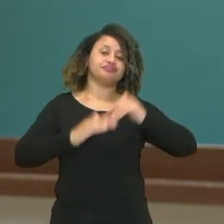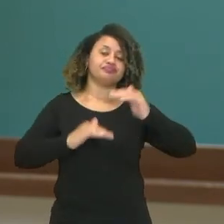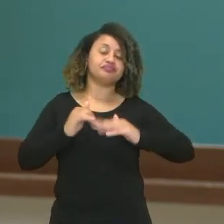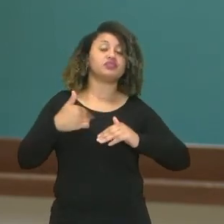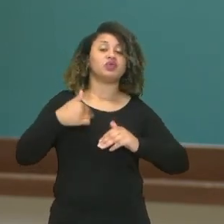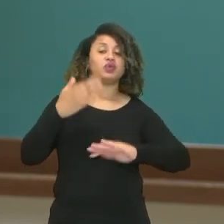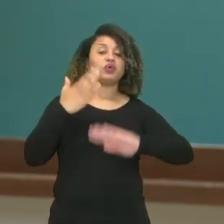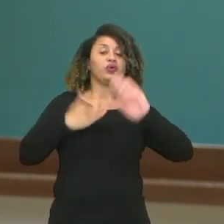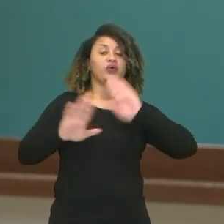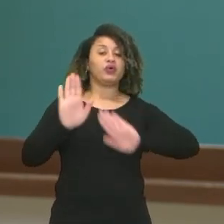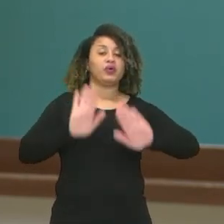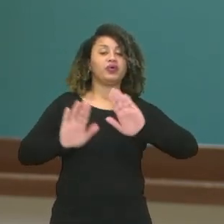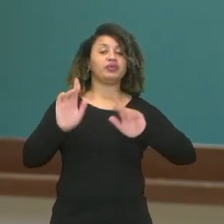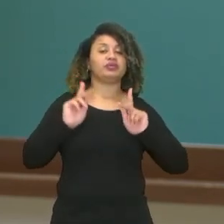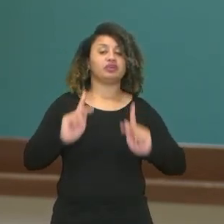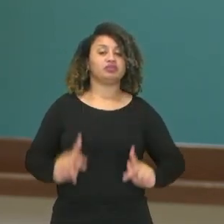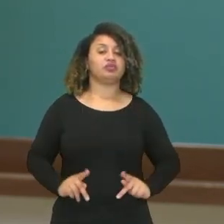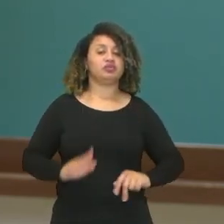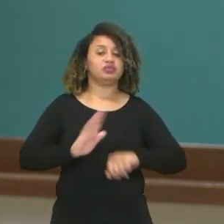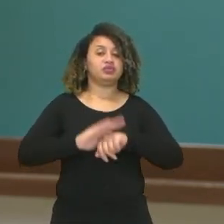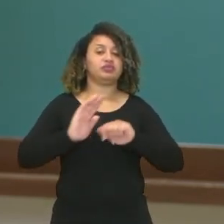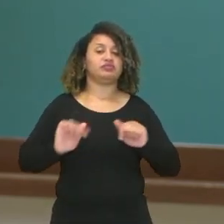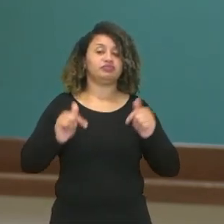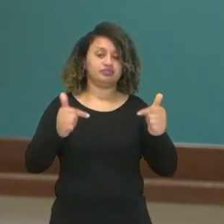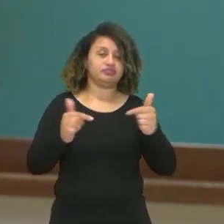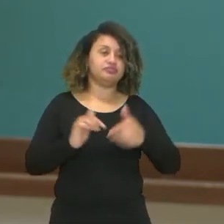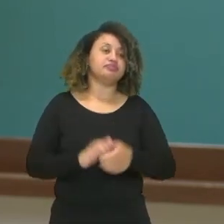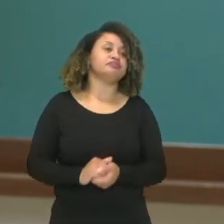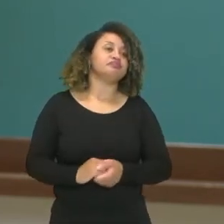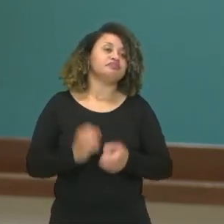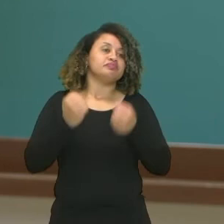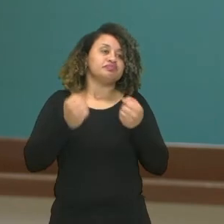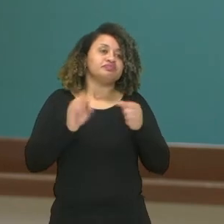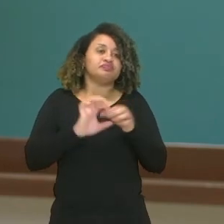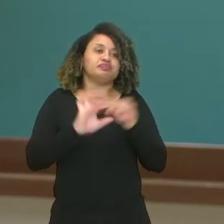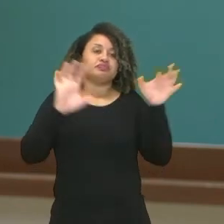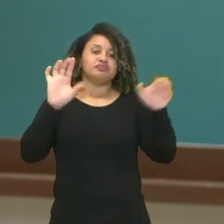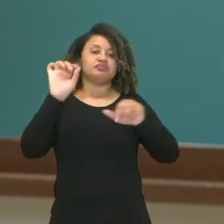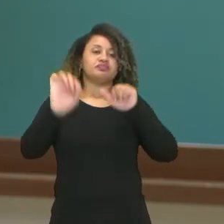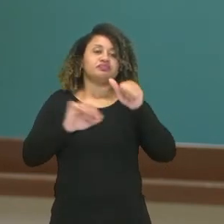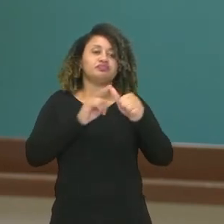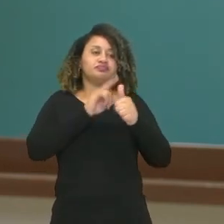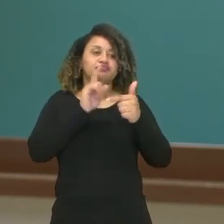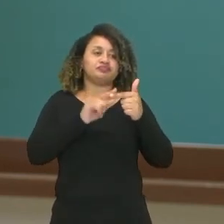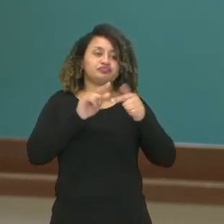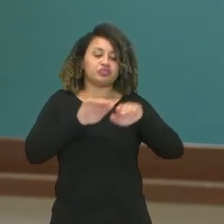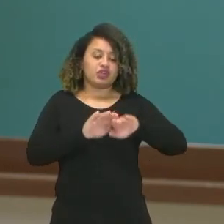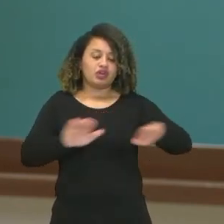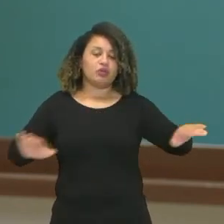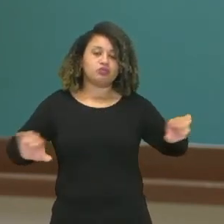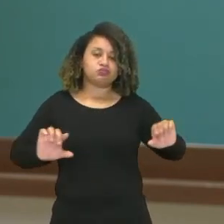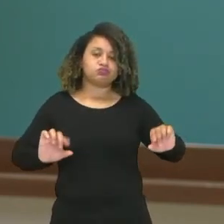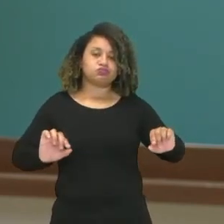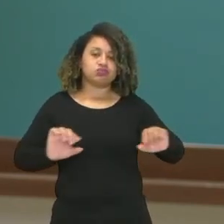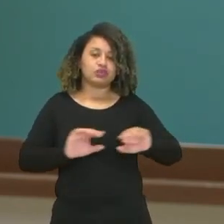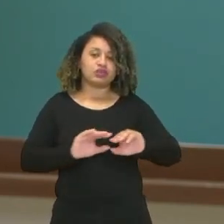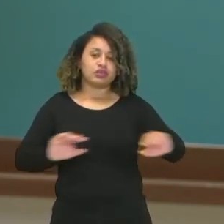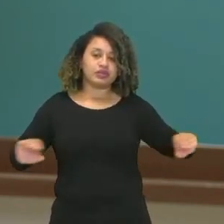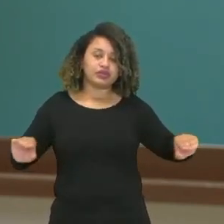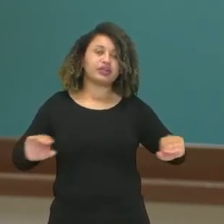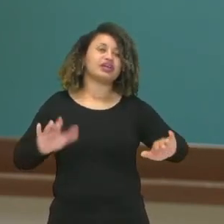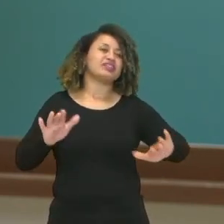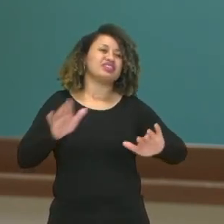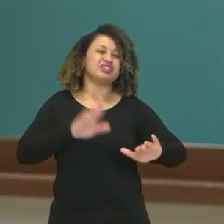da postura na hora da sua realização. Pesos livres, colchonetes, muitas vezes os colchonetes são utilizados para